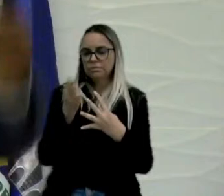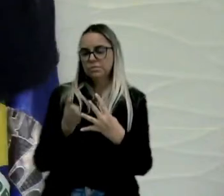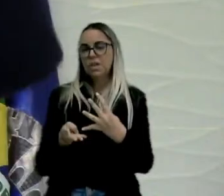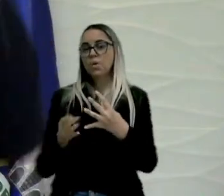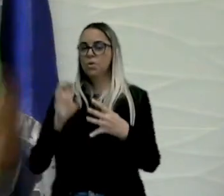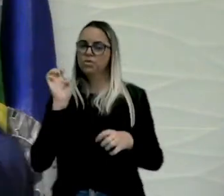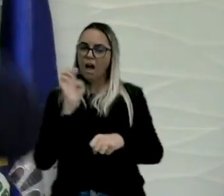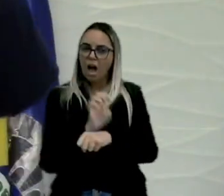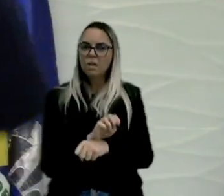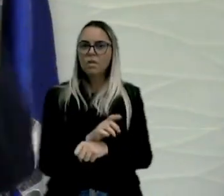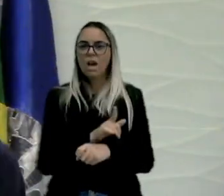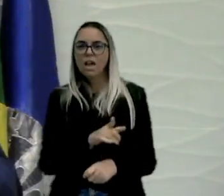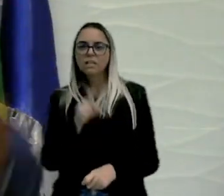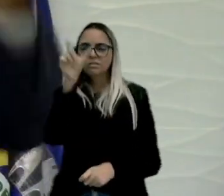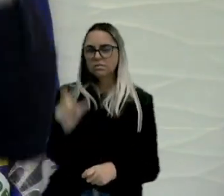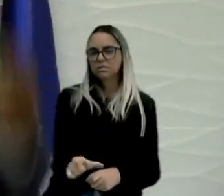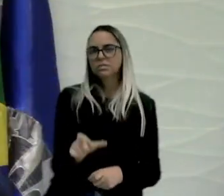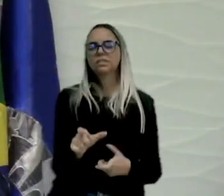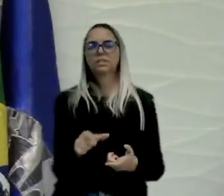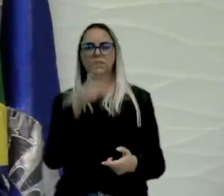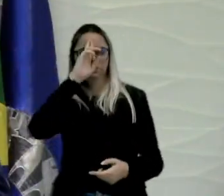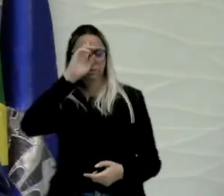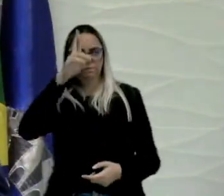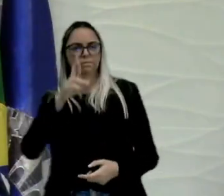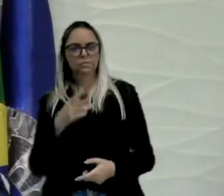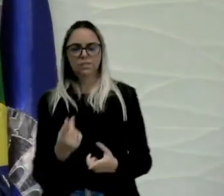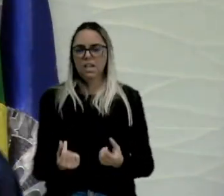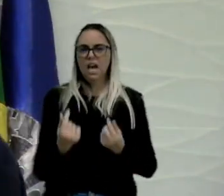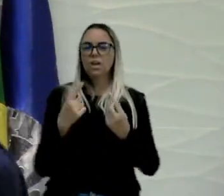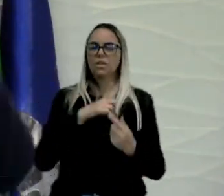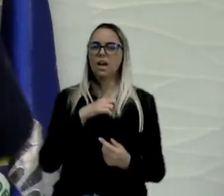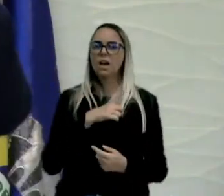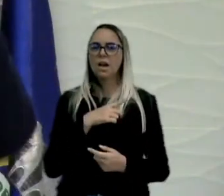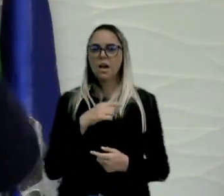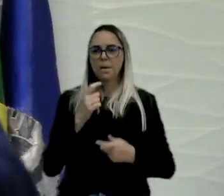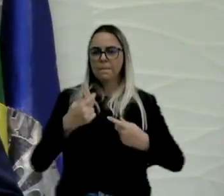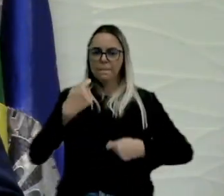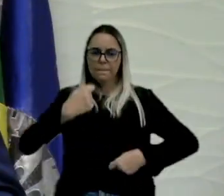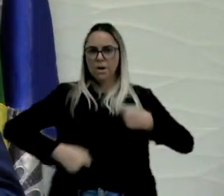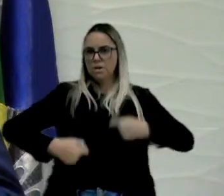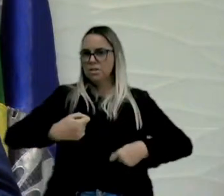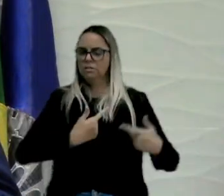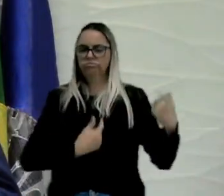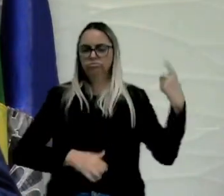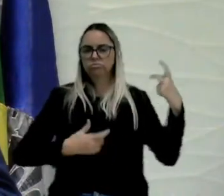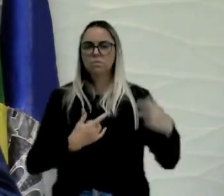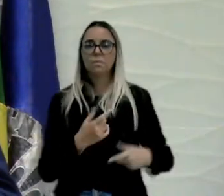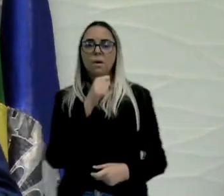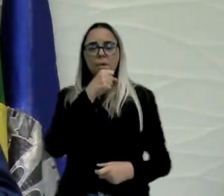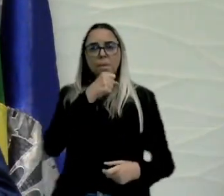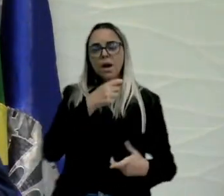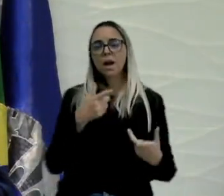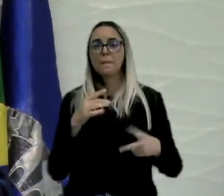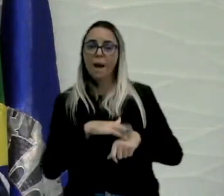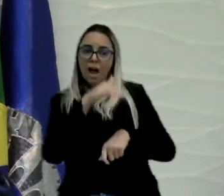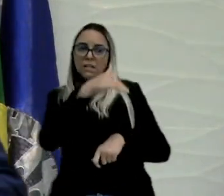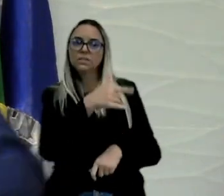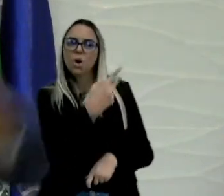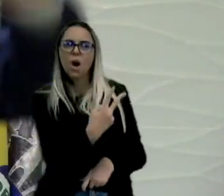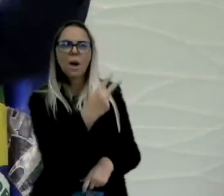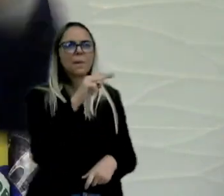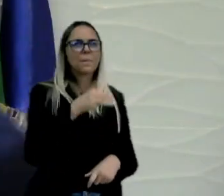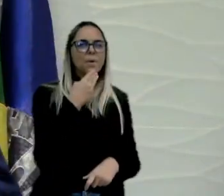poder o seu dinheiro tá aí só de banda É mais de R 800.000 diz que ele fez um palanque pro povo